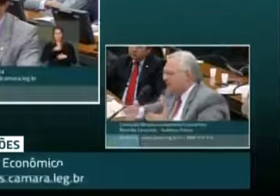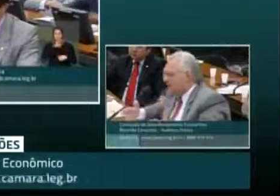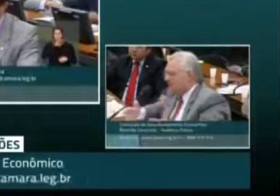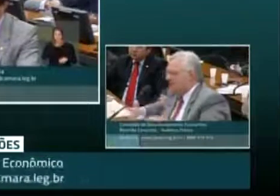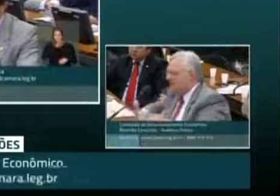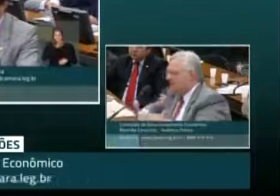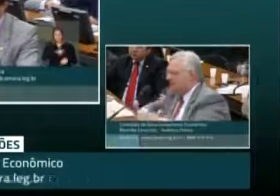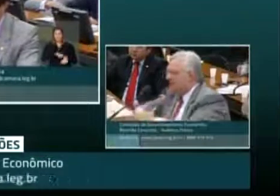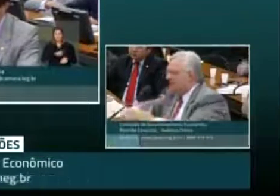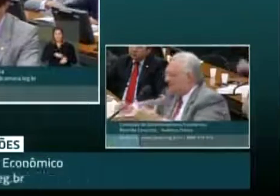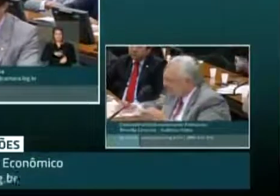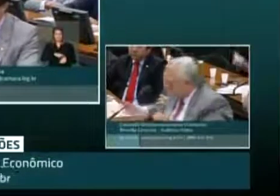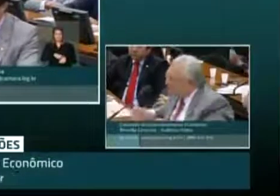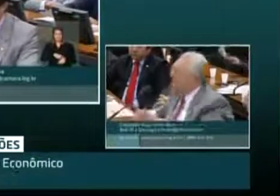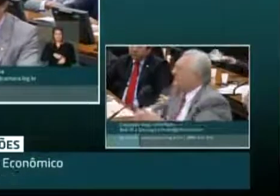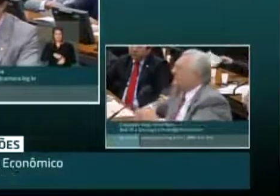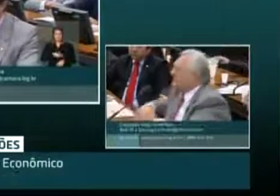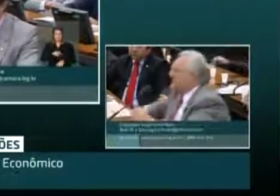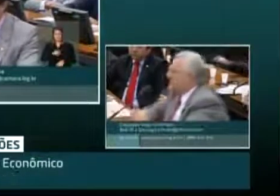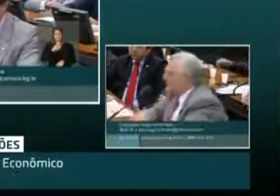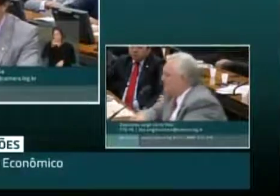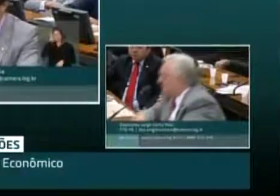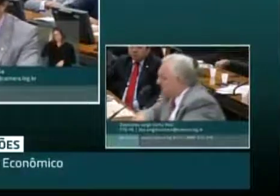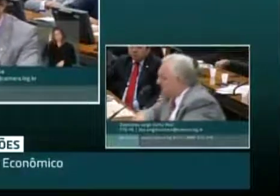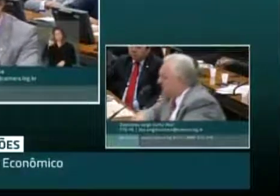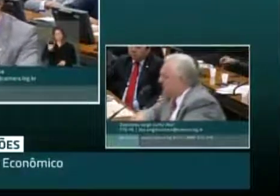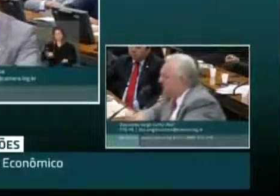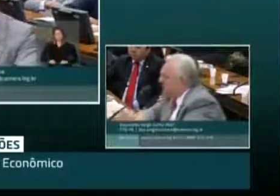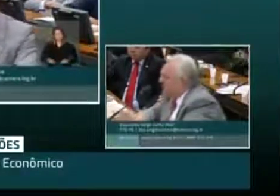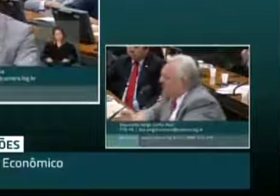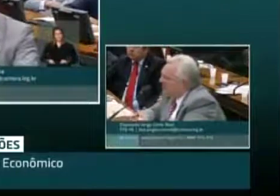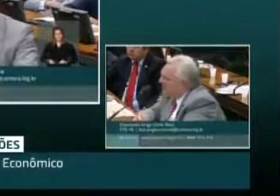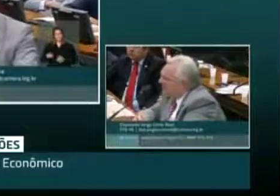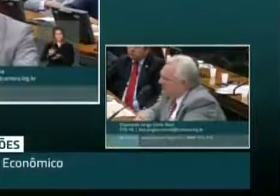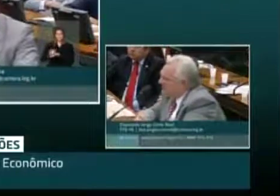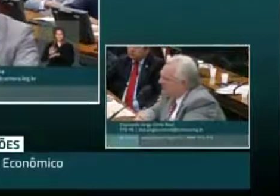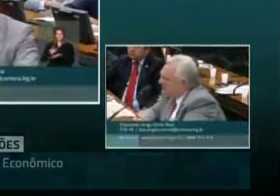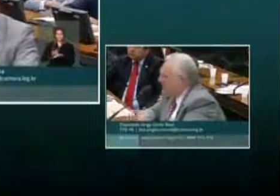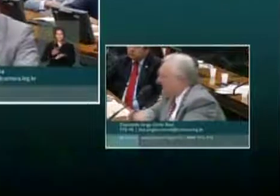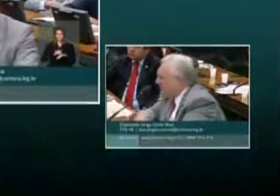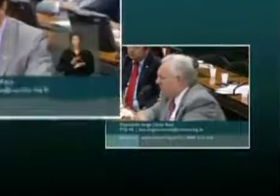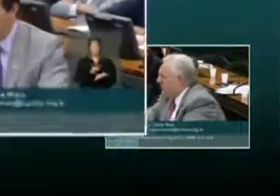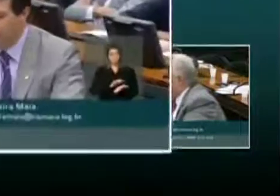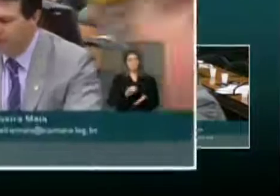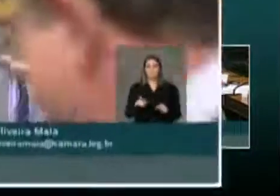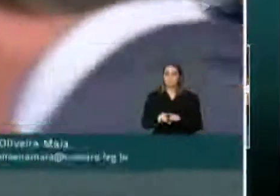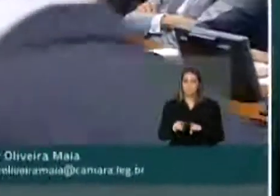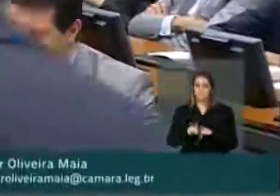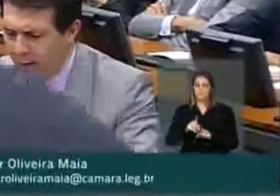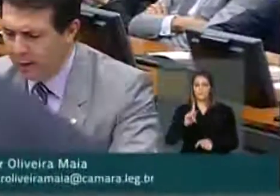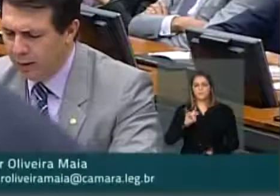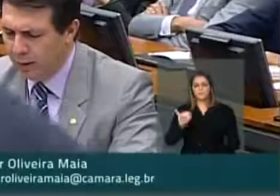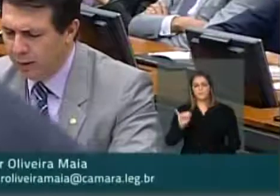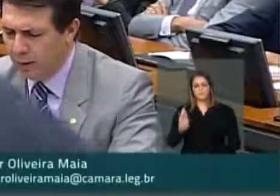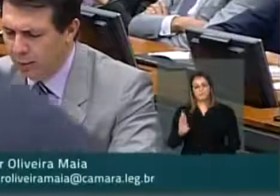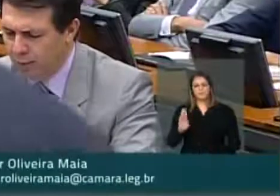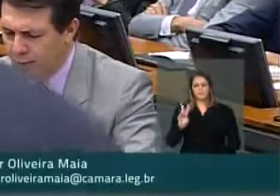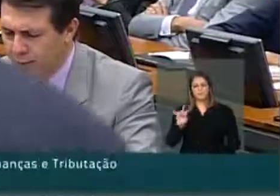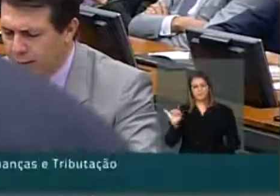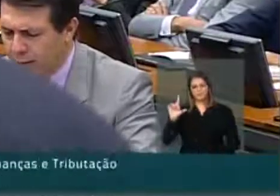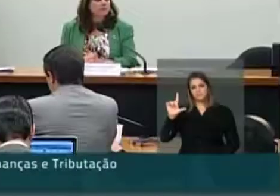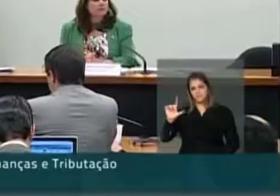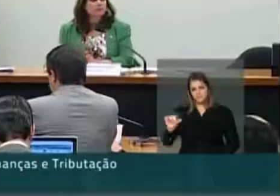vista dos trabalhadores, que veio o desemprego cada vez maior, nós temos a expectativa de um decréscimo do PIB. E